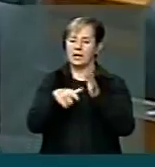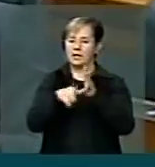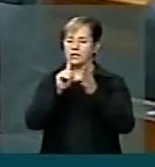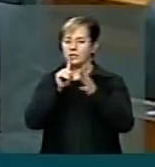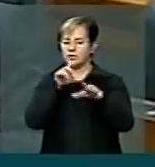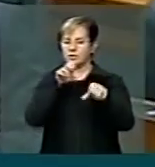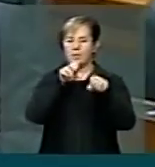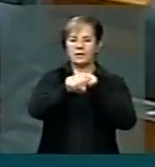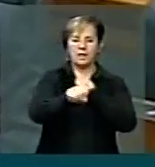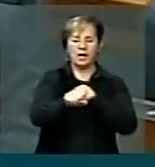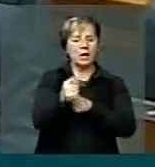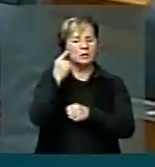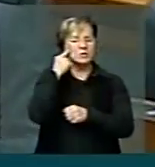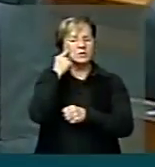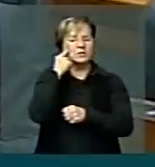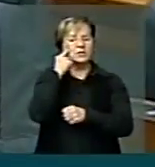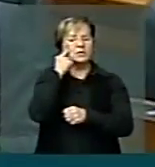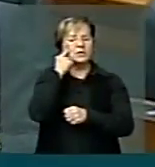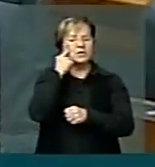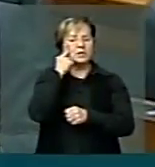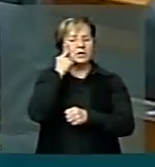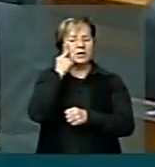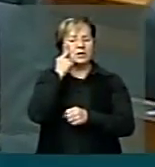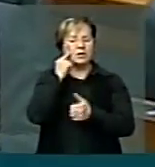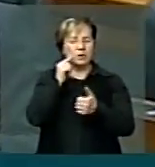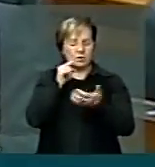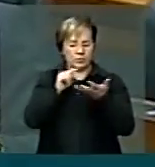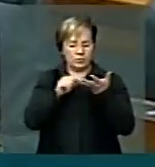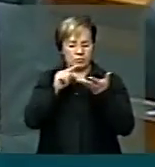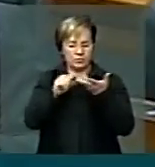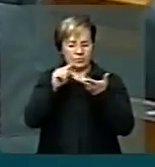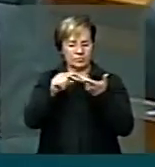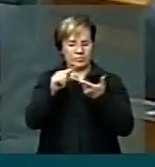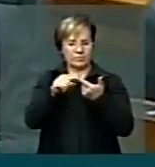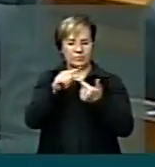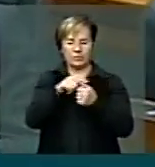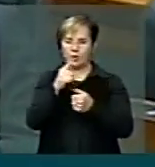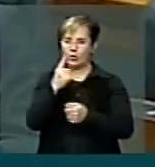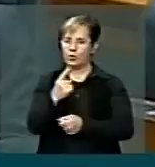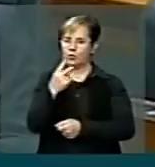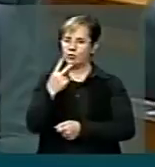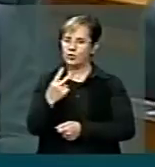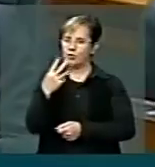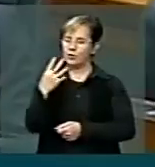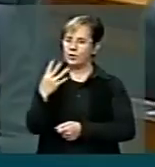crime. Eram essas minhas colocações, e demais explicações está aqui em nosso discurso, a